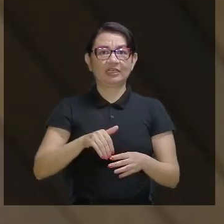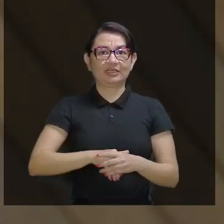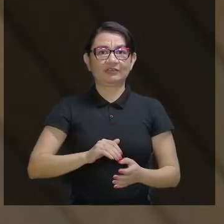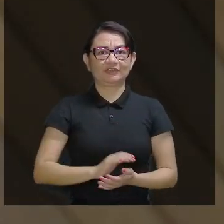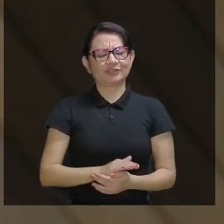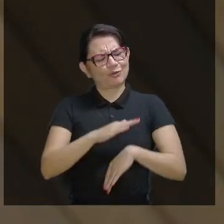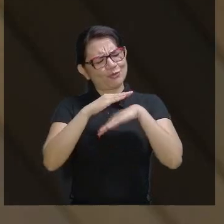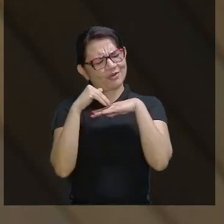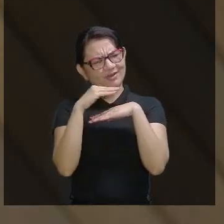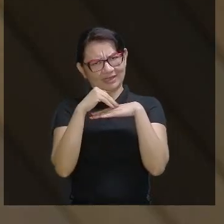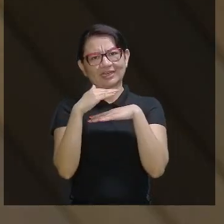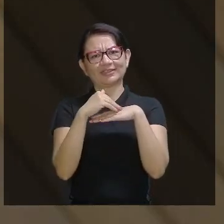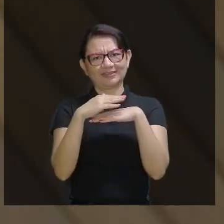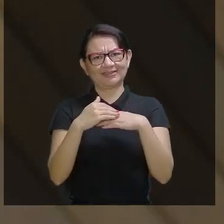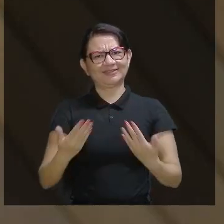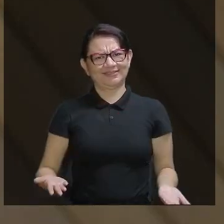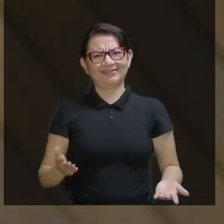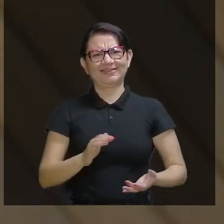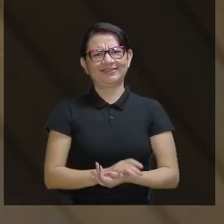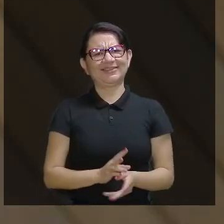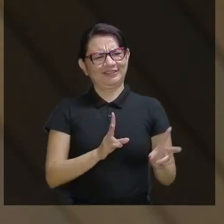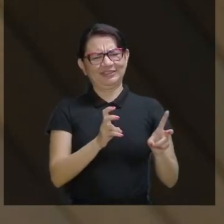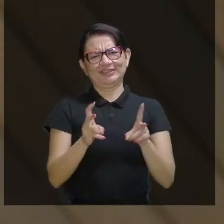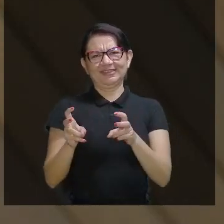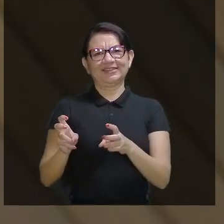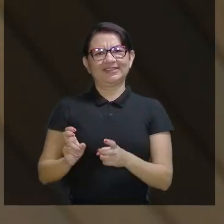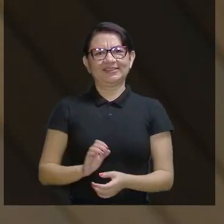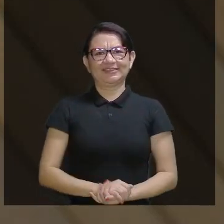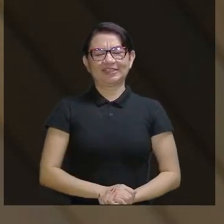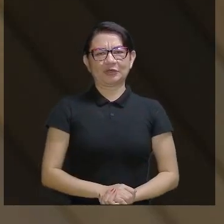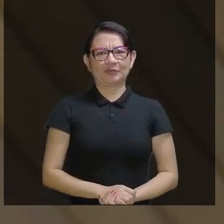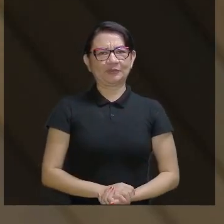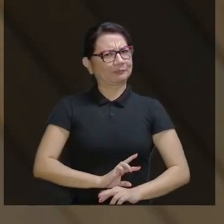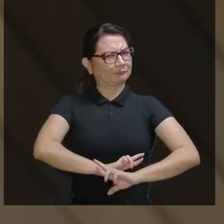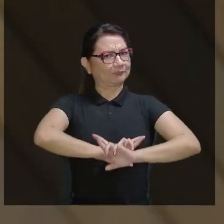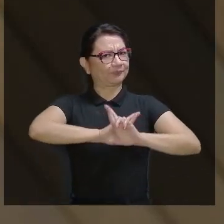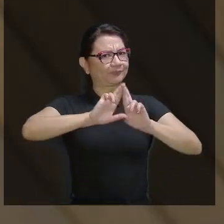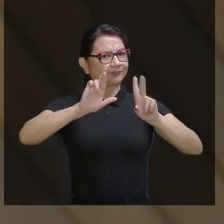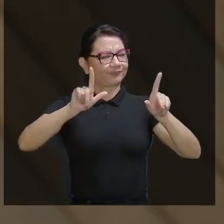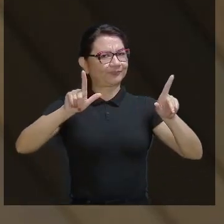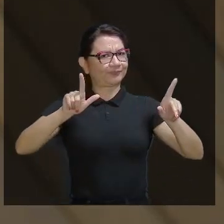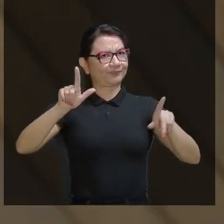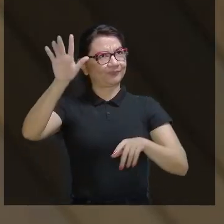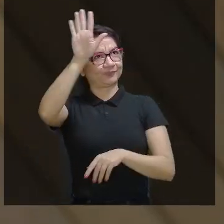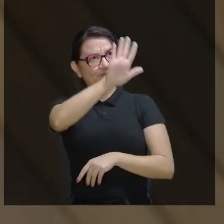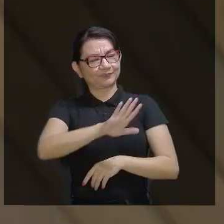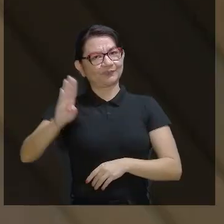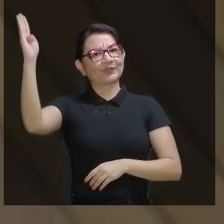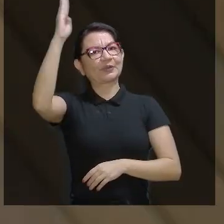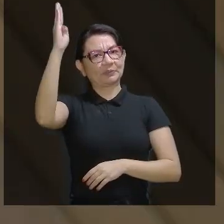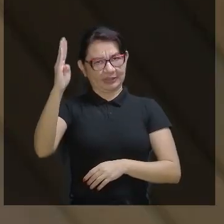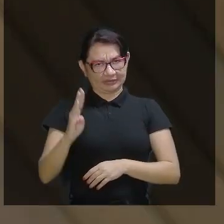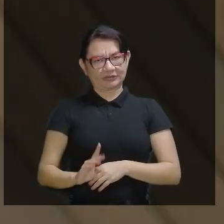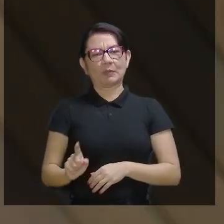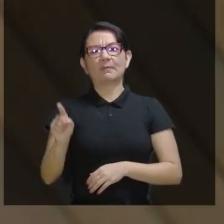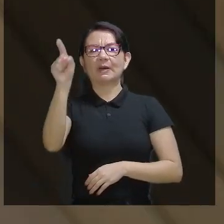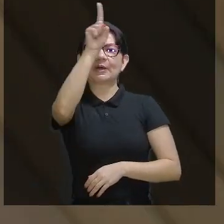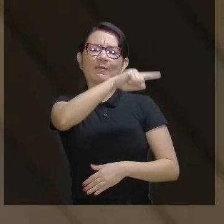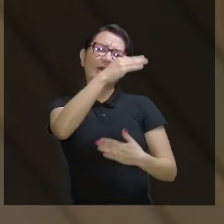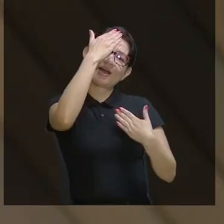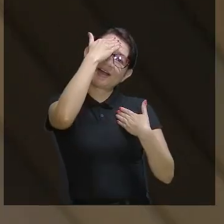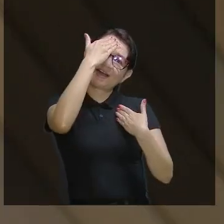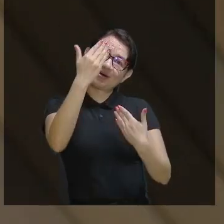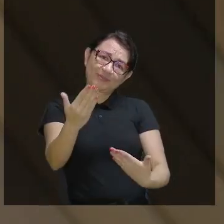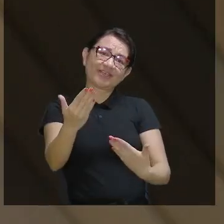com muito carinho, né? A gente já vê coisas muito diferentes pelo Brasil afora. Muito